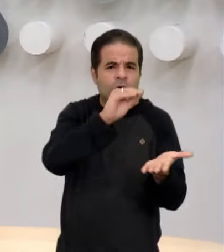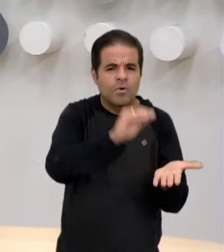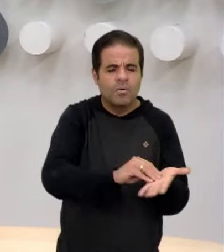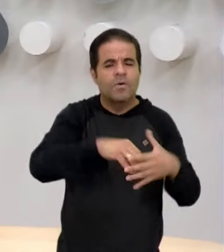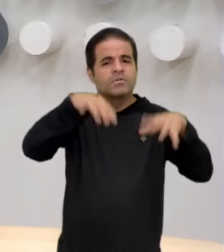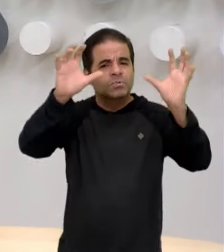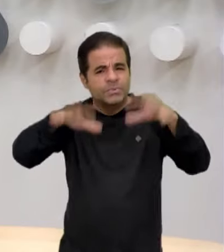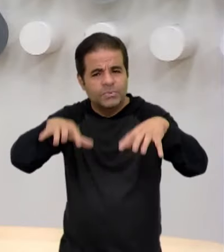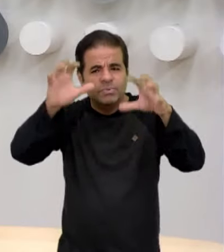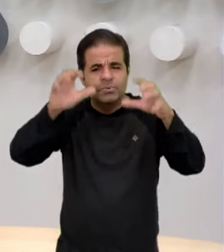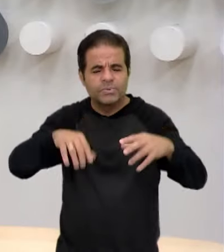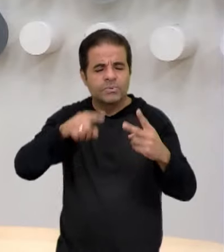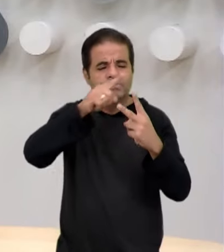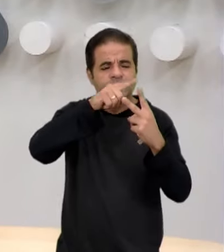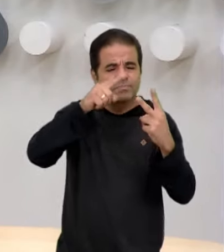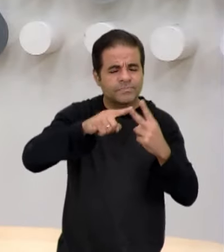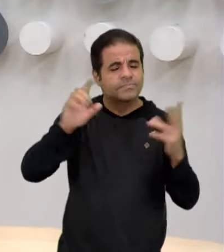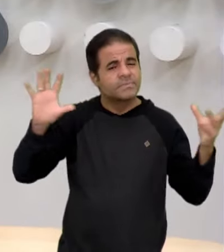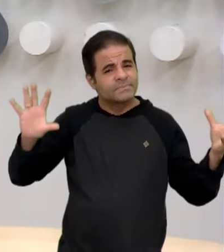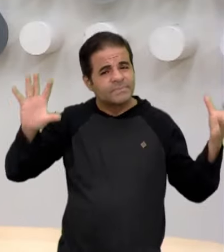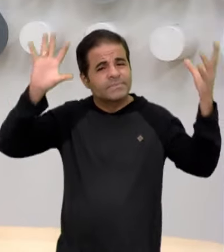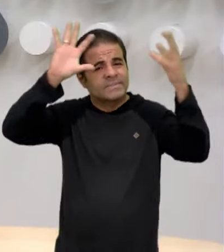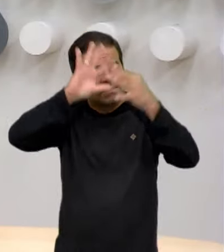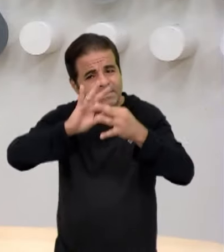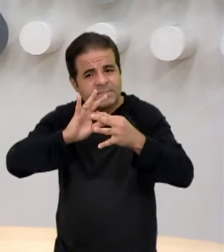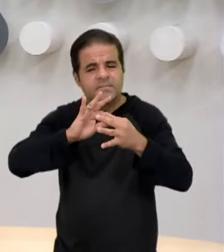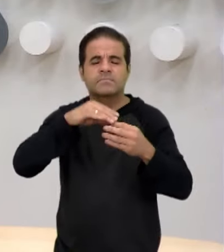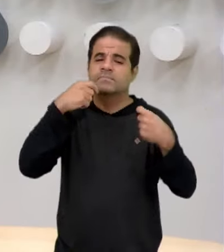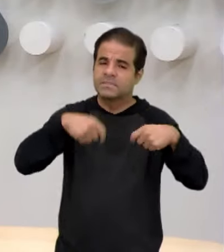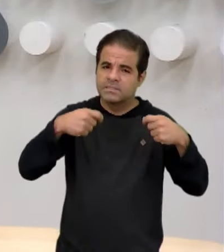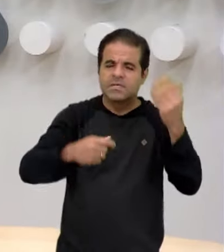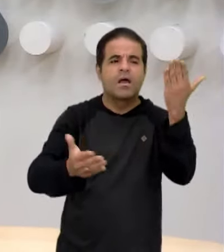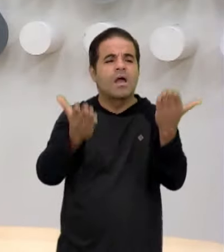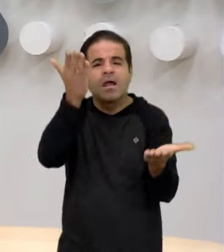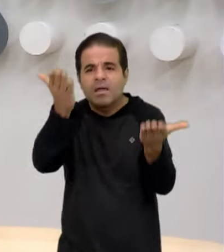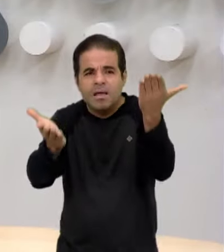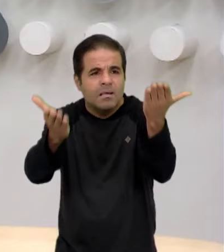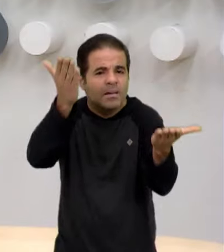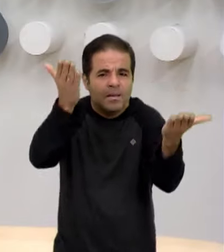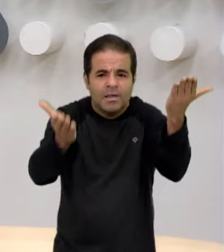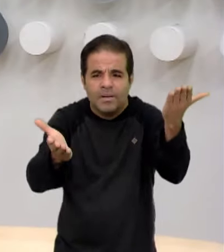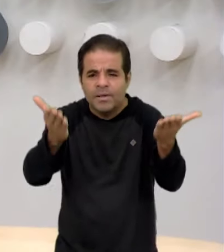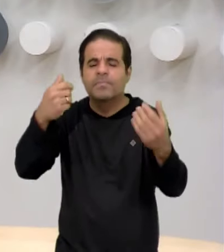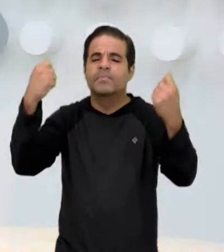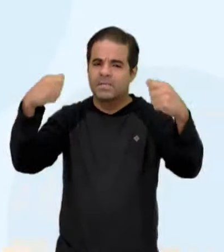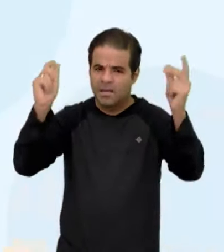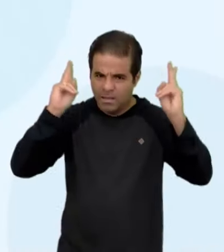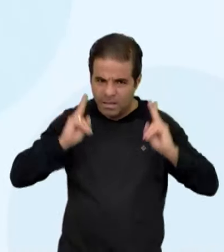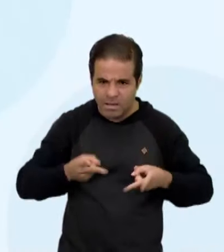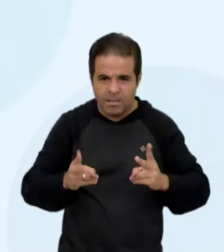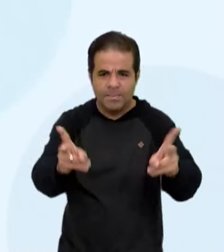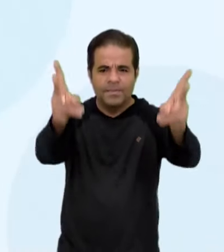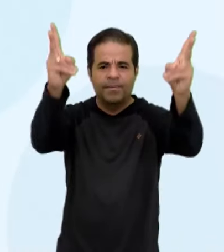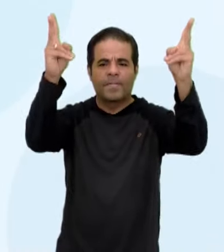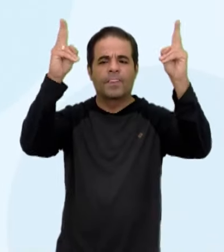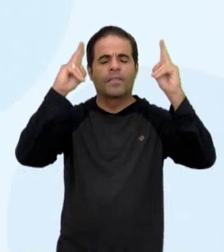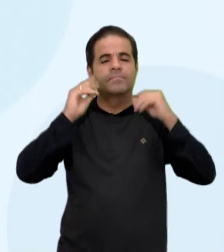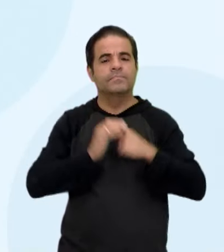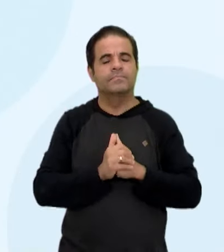está interligada com a outra. A gente precisa manter um equilíbrio, beleza? Vamos lá para a nossa tela mais uma vez.